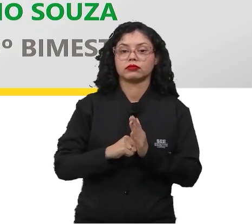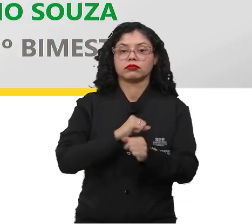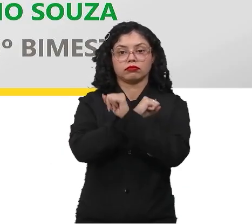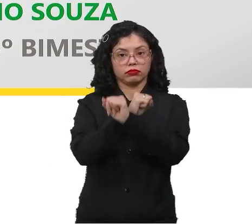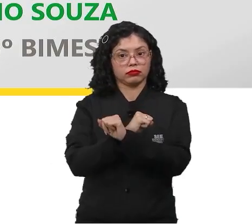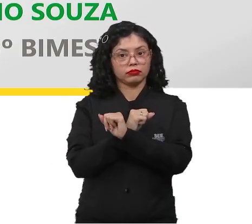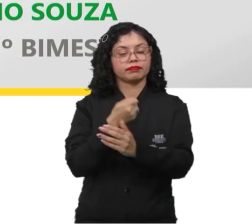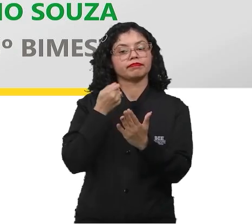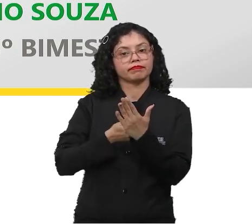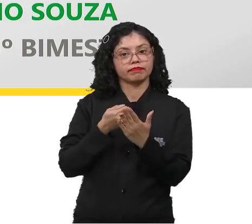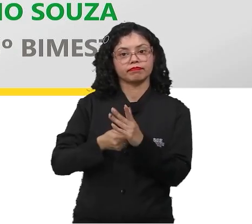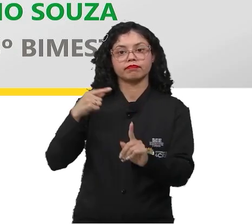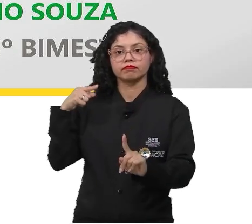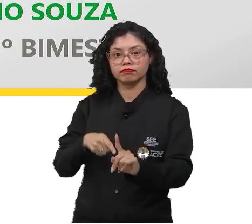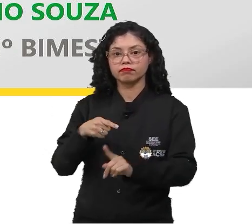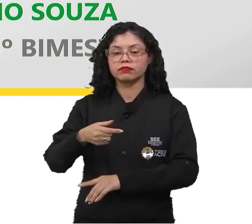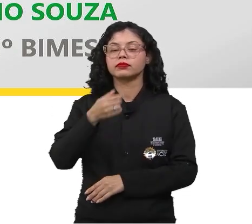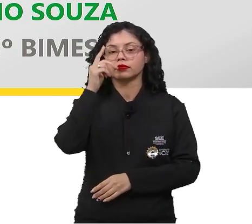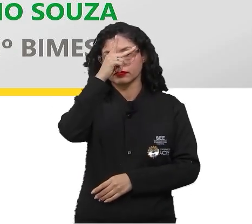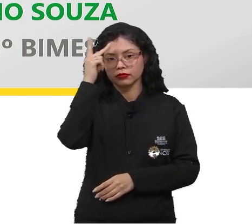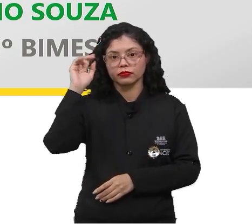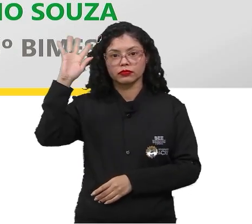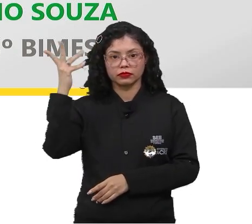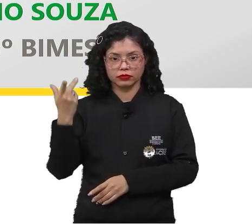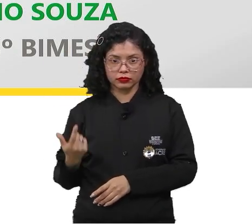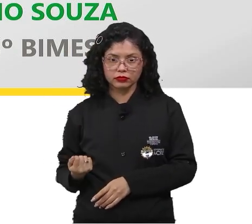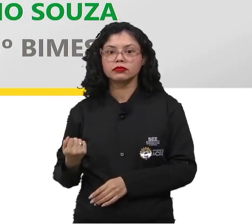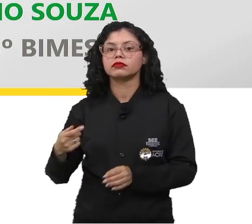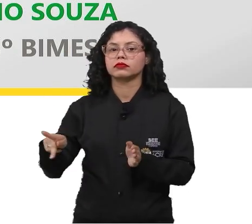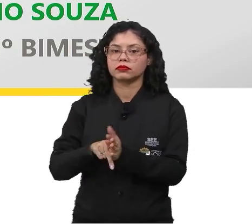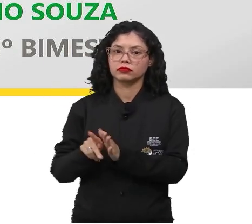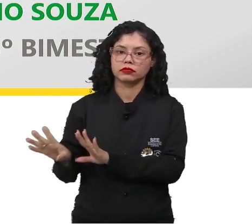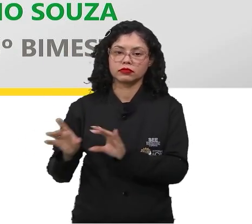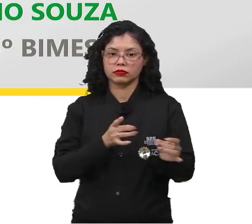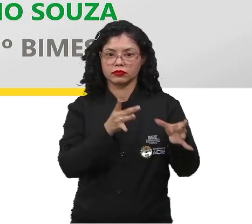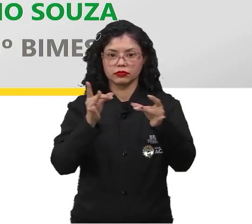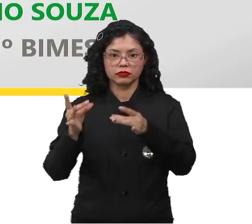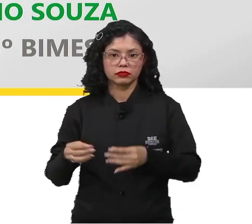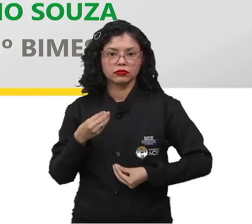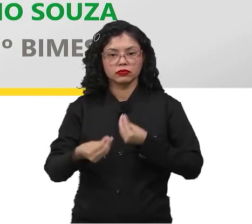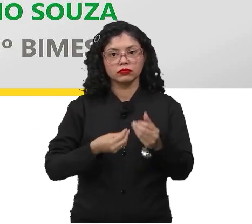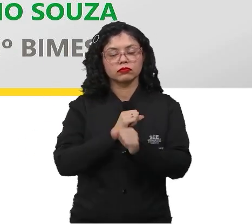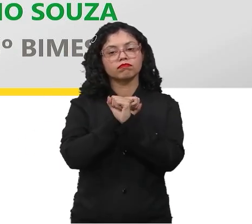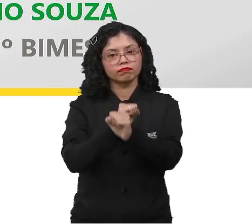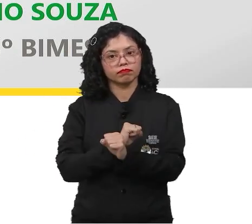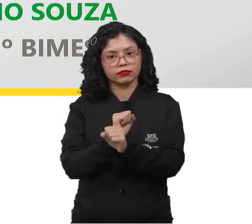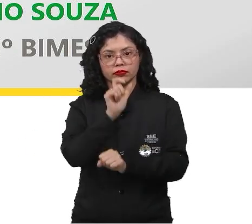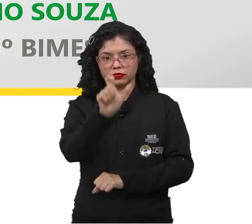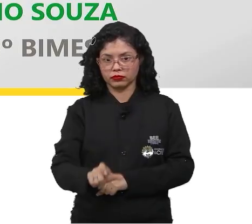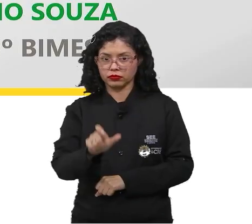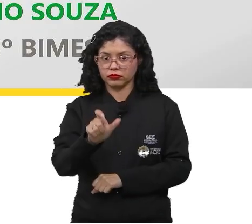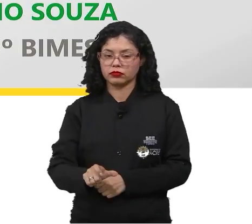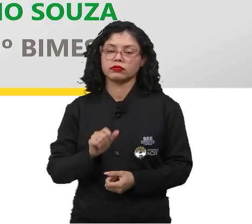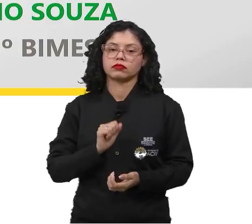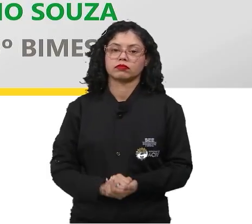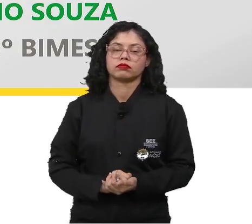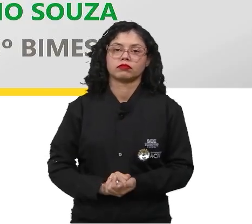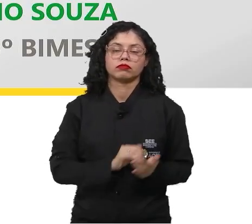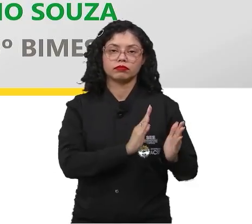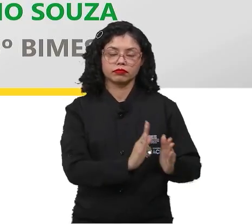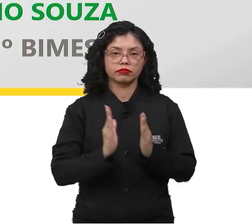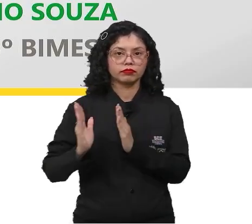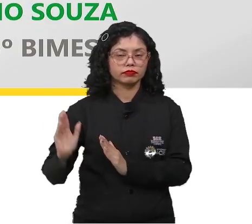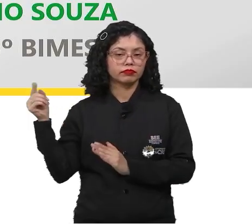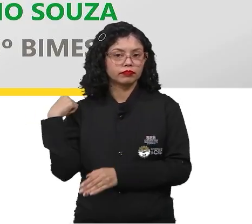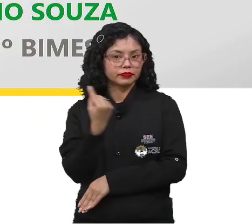escravidão forçada, de africanos sendo trazidos e comercializados aqui como peça. Isso faz parte